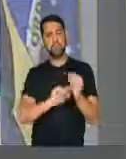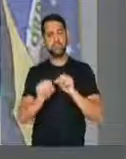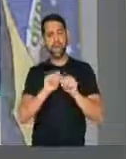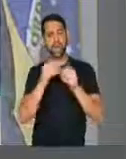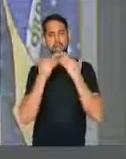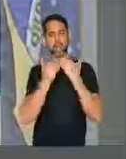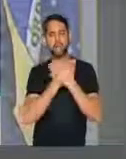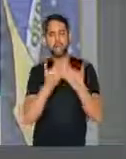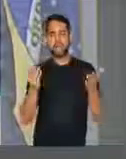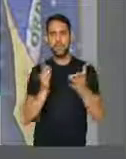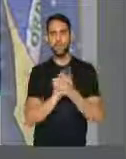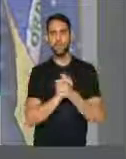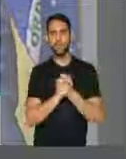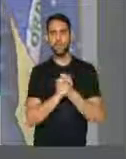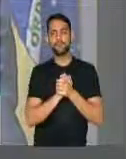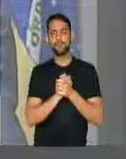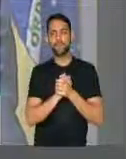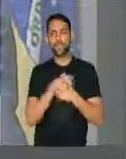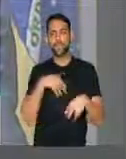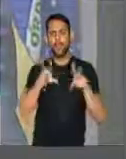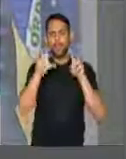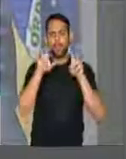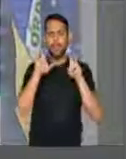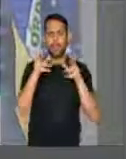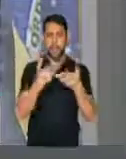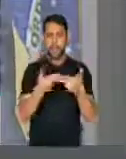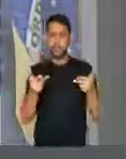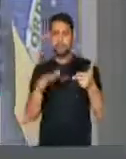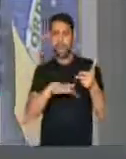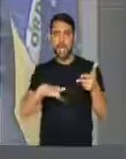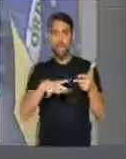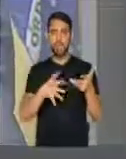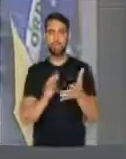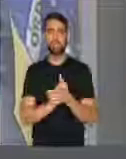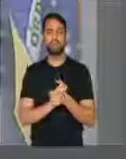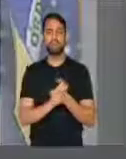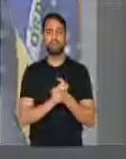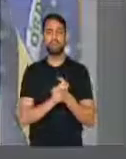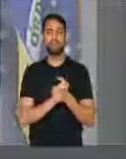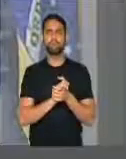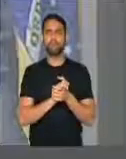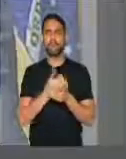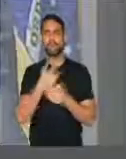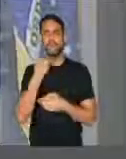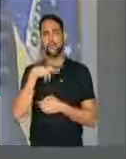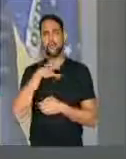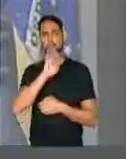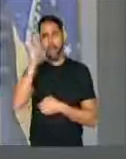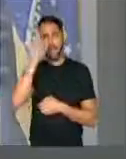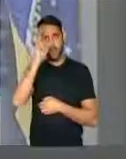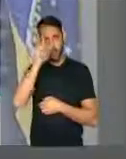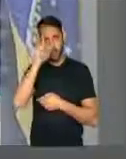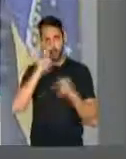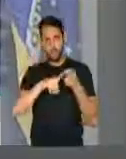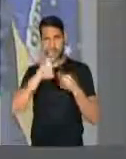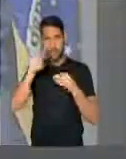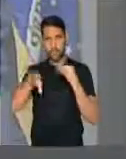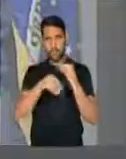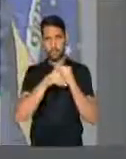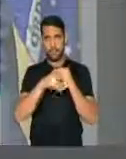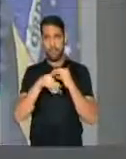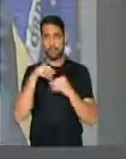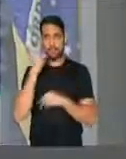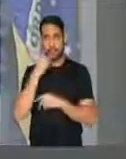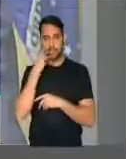exatamente para trazer assuntos dessa natureza. Vou recapitular. As